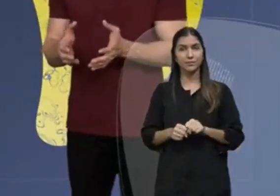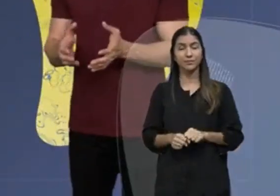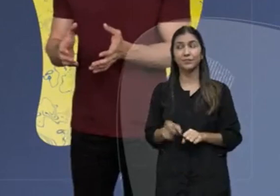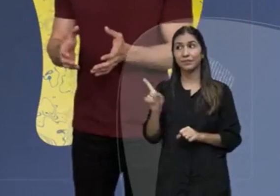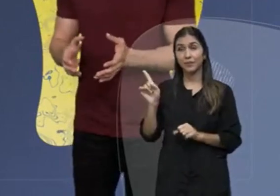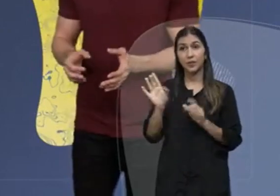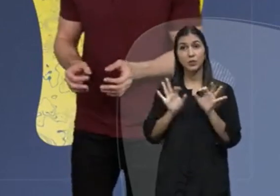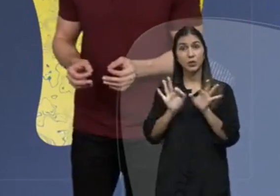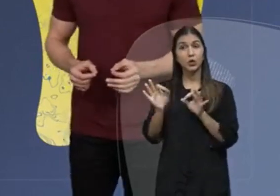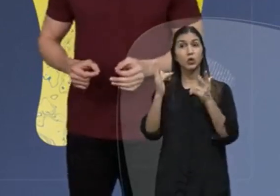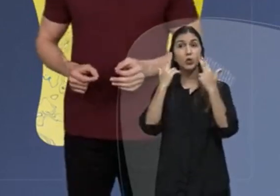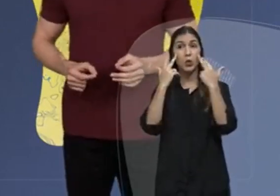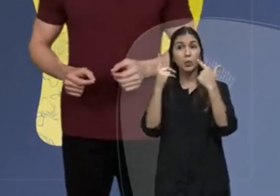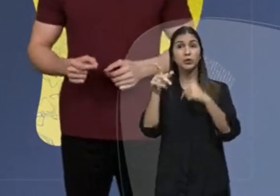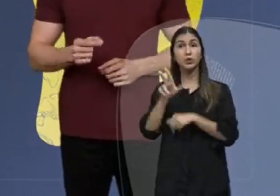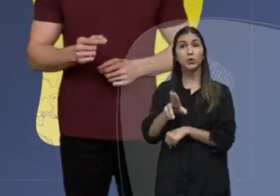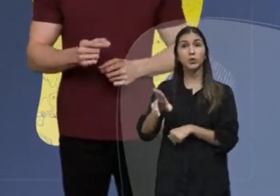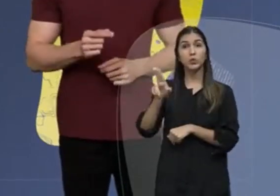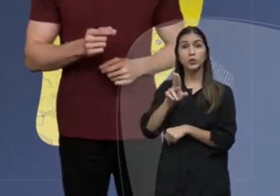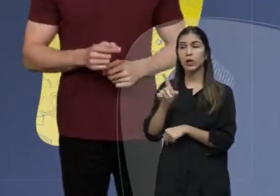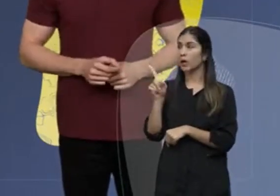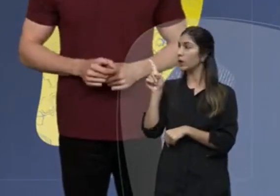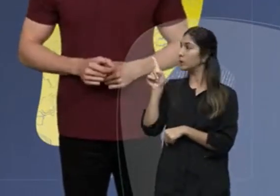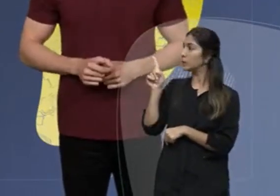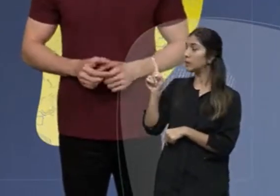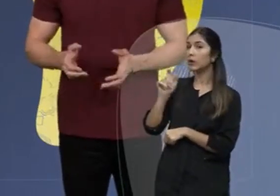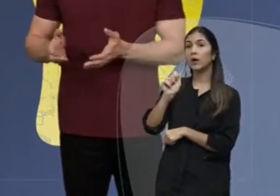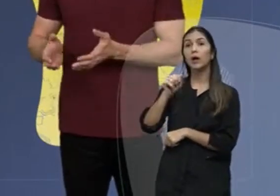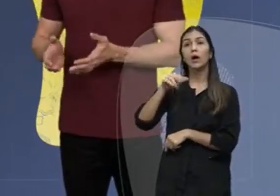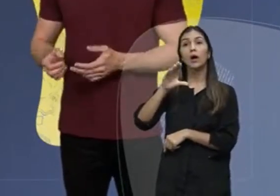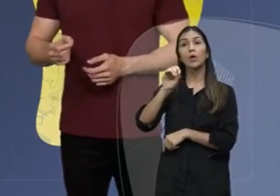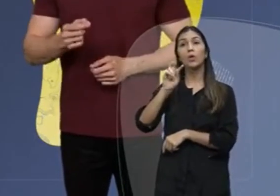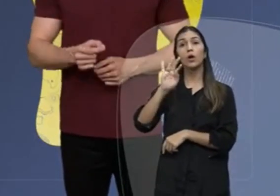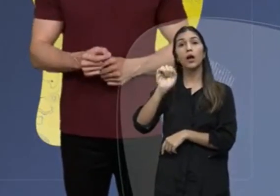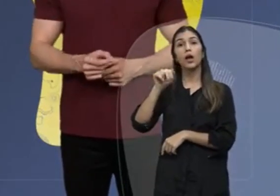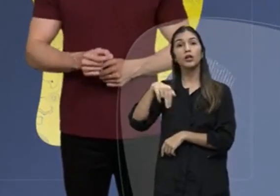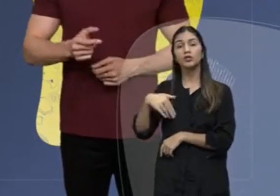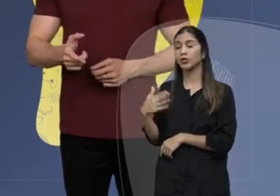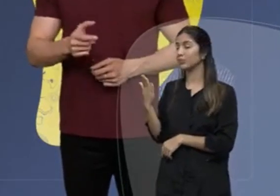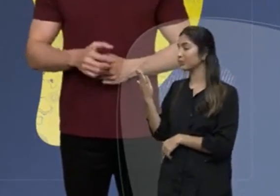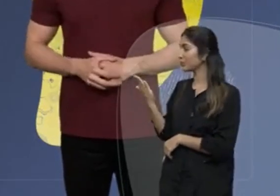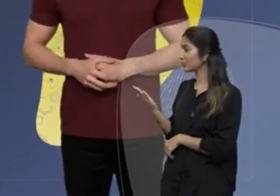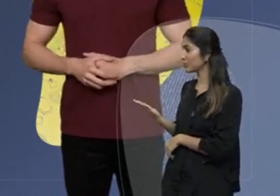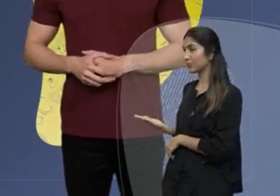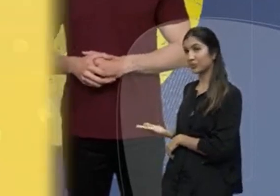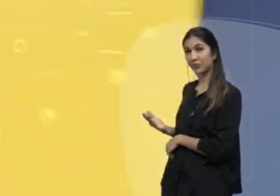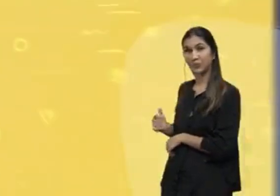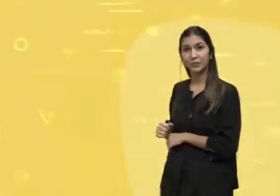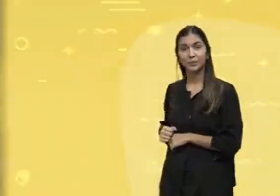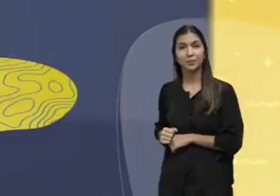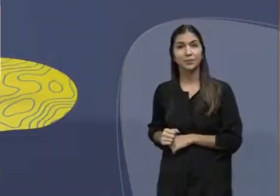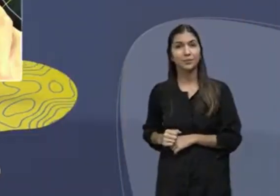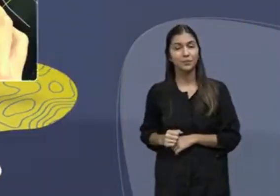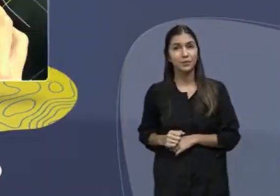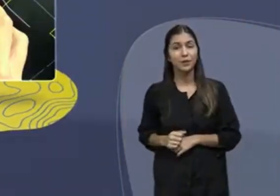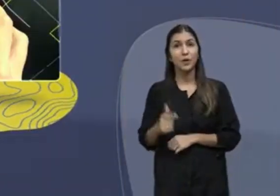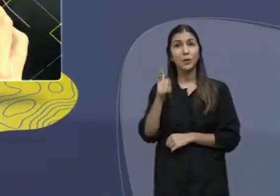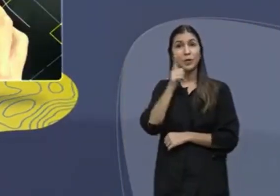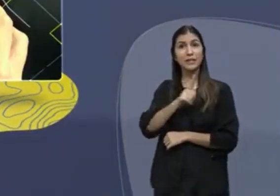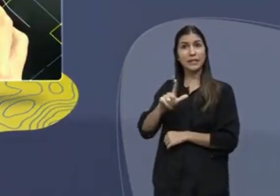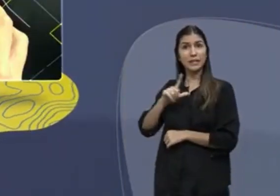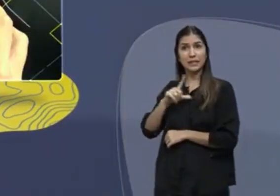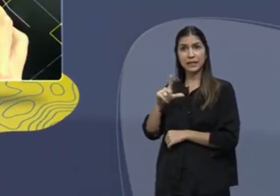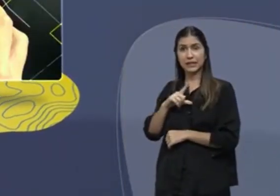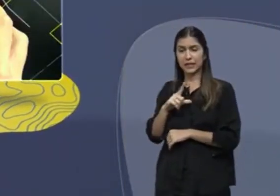esse processo, normalmente são usados equipamentos de ancoragem, como cunhas, placas e blocos. Para garantir